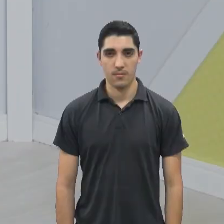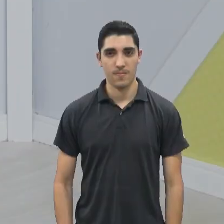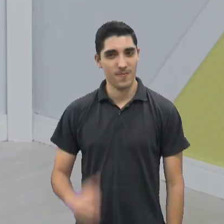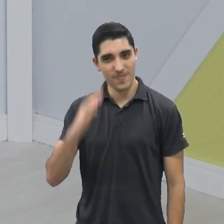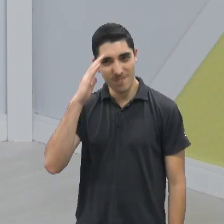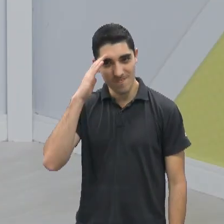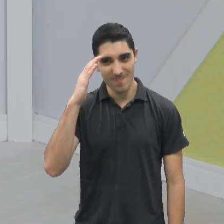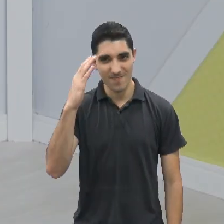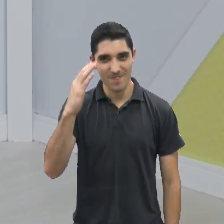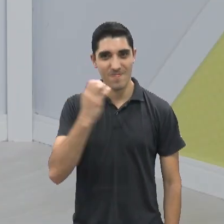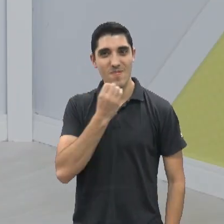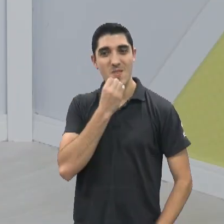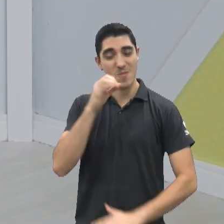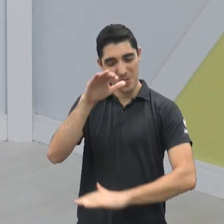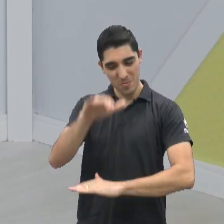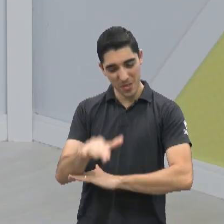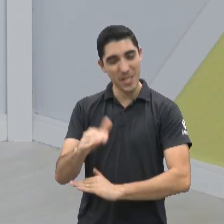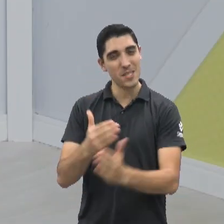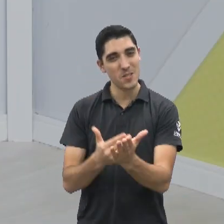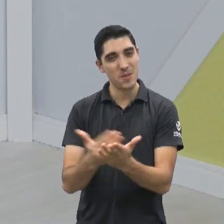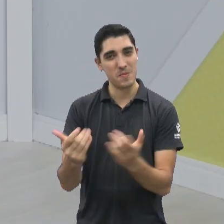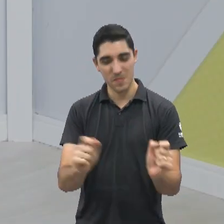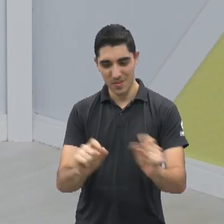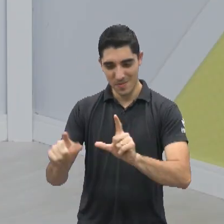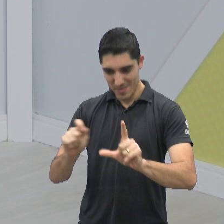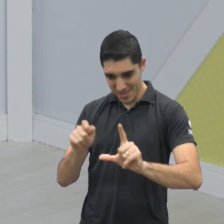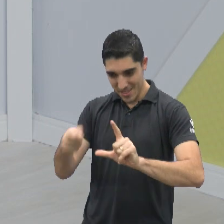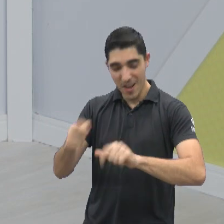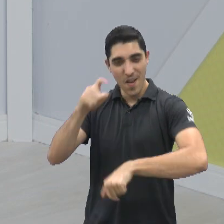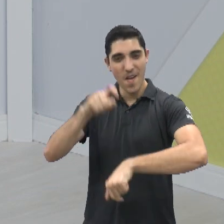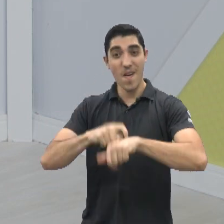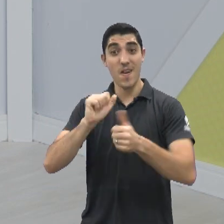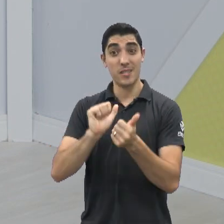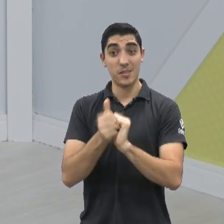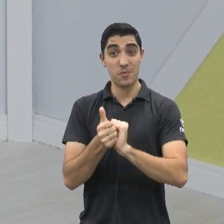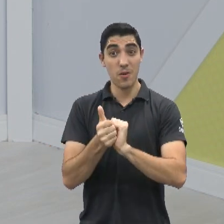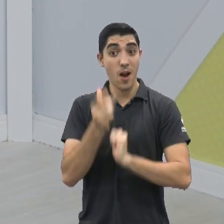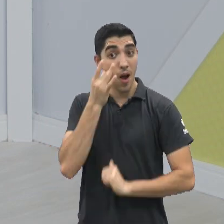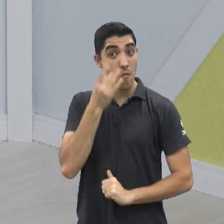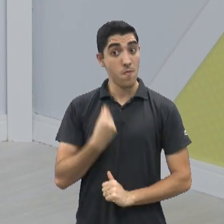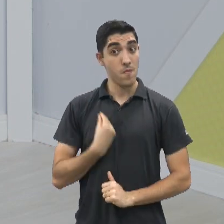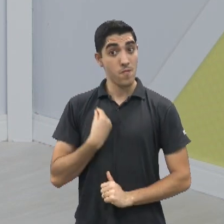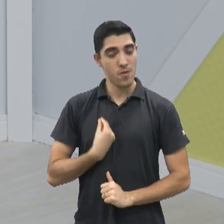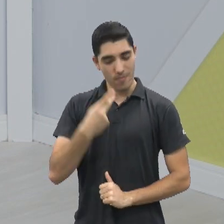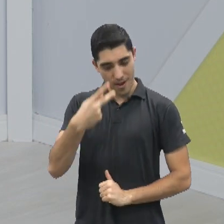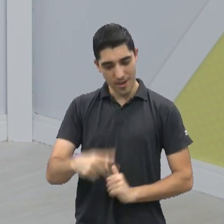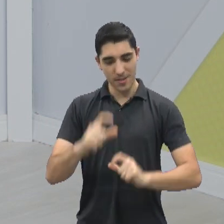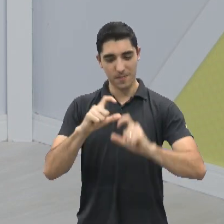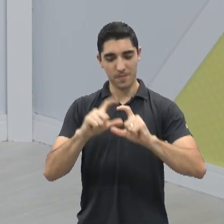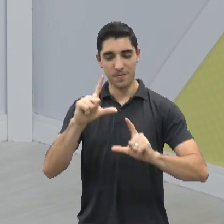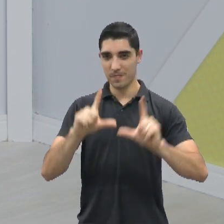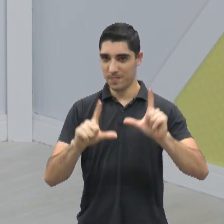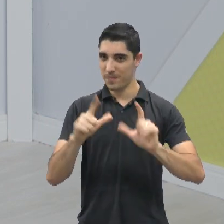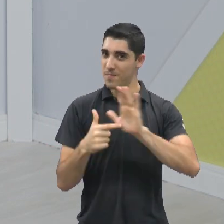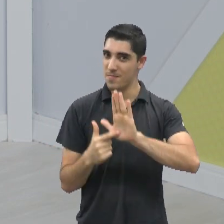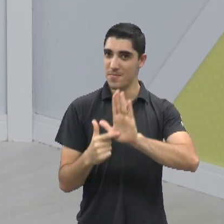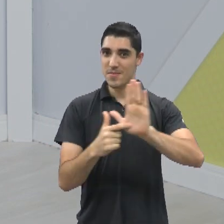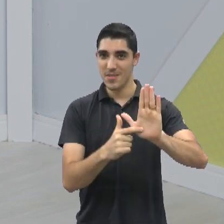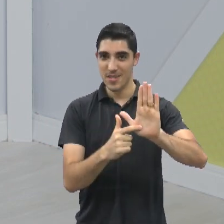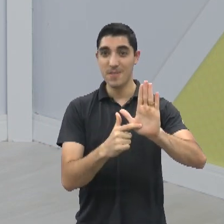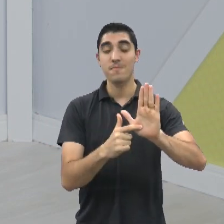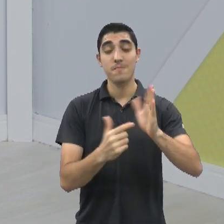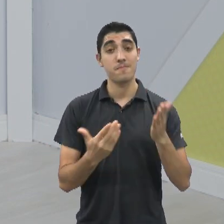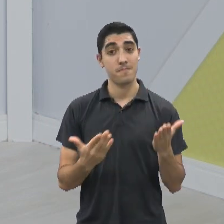Muito boa tarde para você aí de casa. Está começando ao vivo o programa Hora do Esporte, aqui na tela da TV Câmara de São José dos